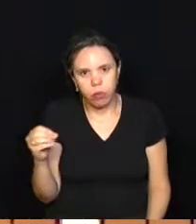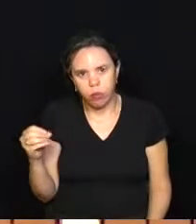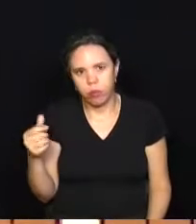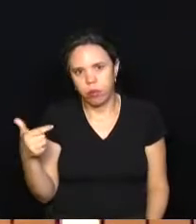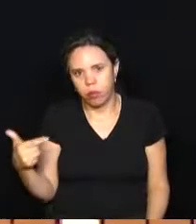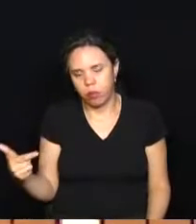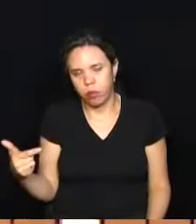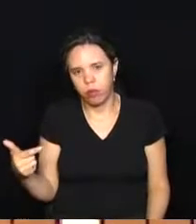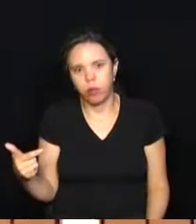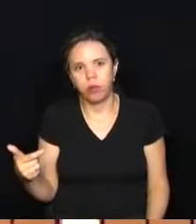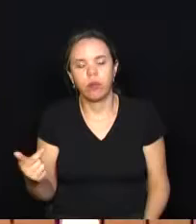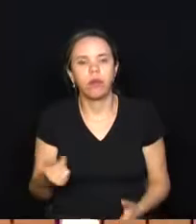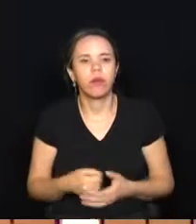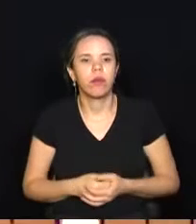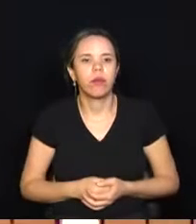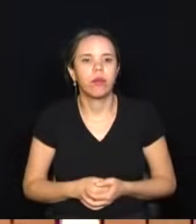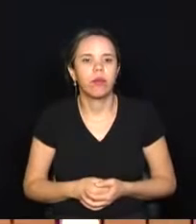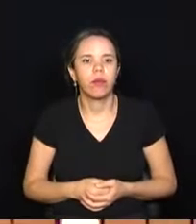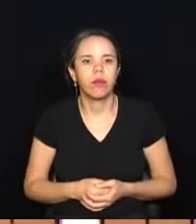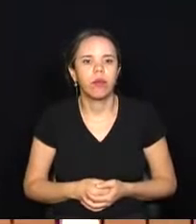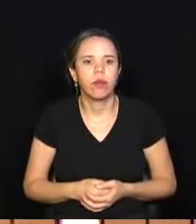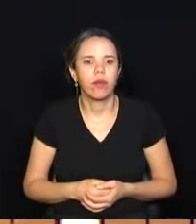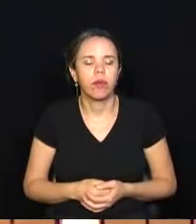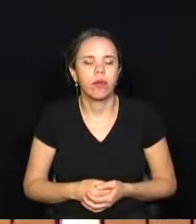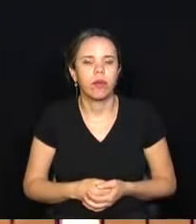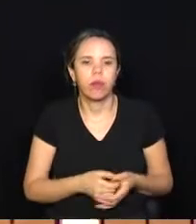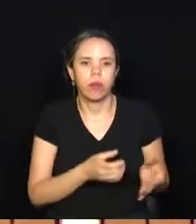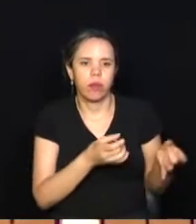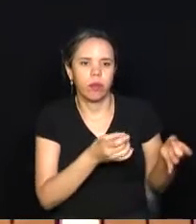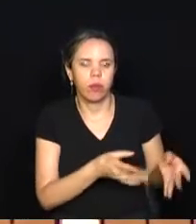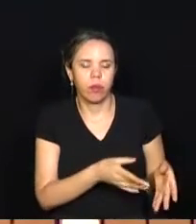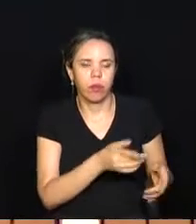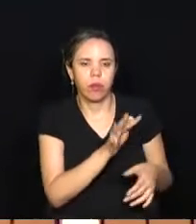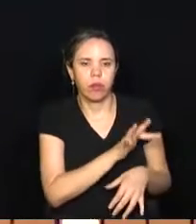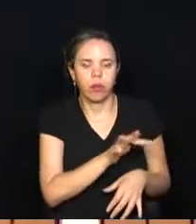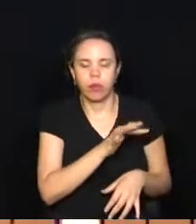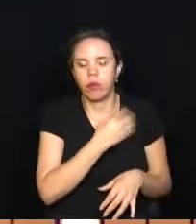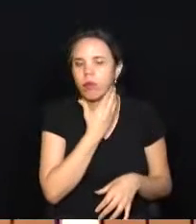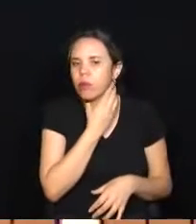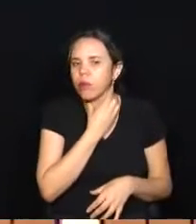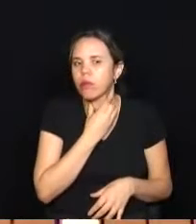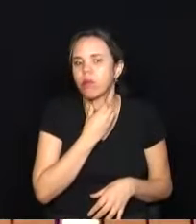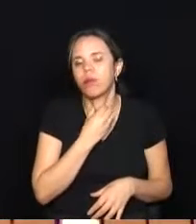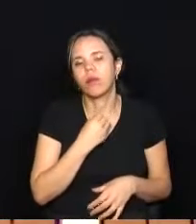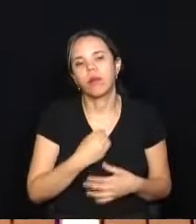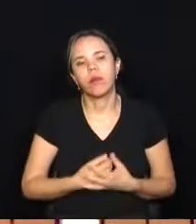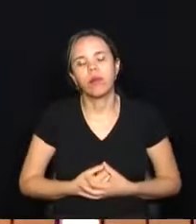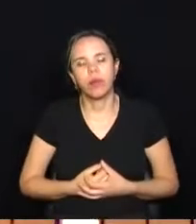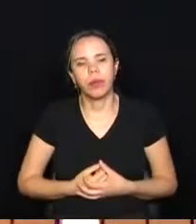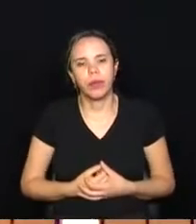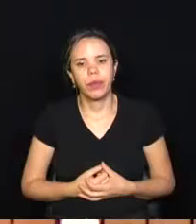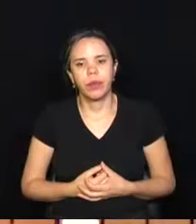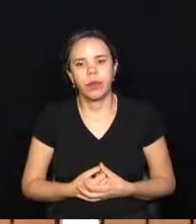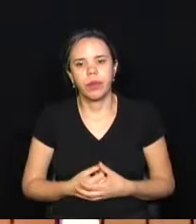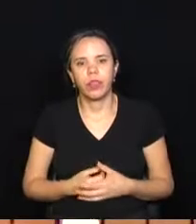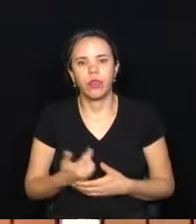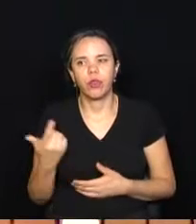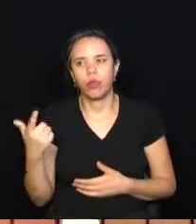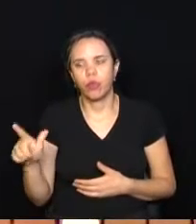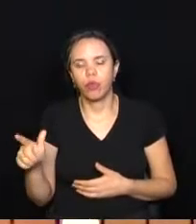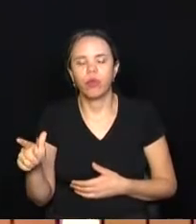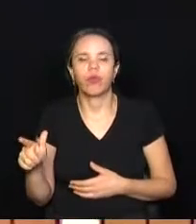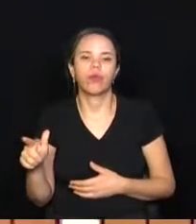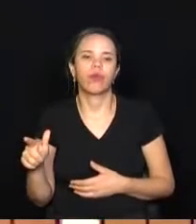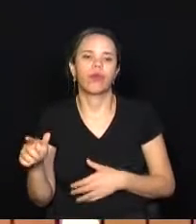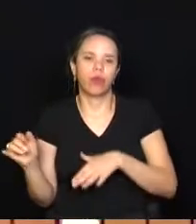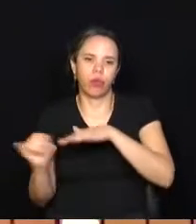2002, por aí, tá? Onde eu saio da instituição, e aí eu vou para uma instituição de longa permanência,